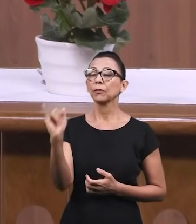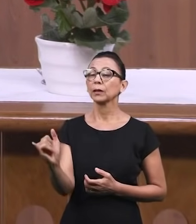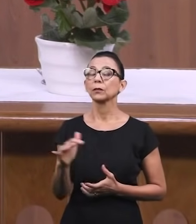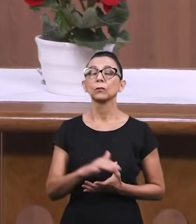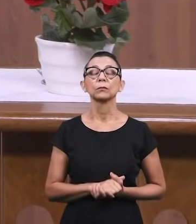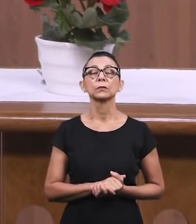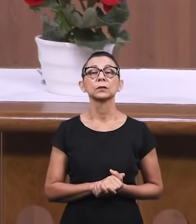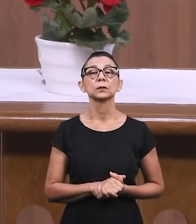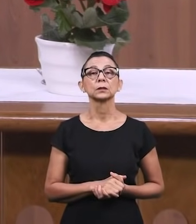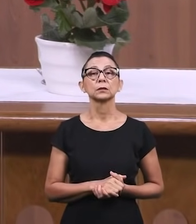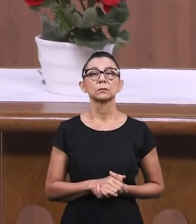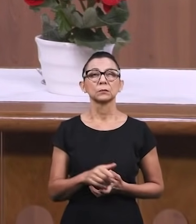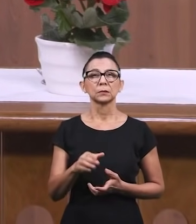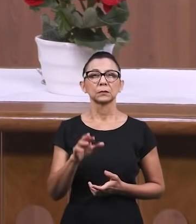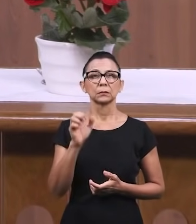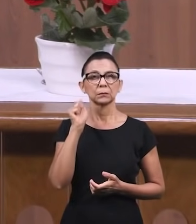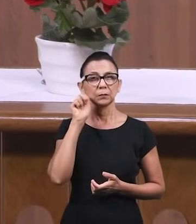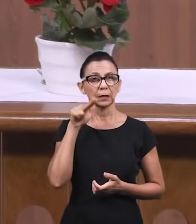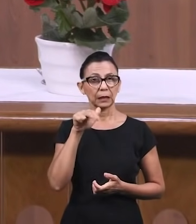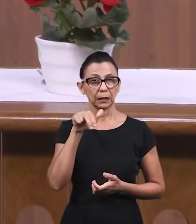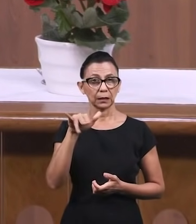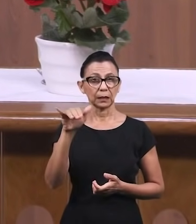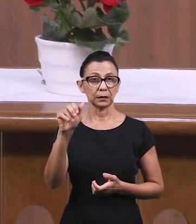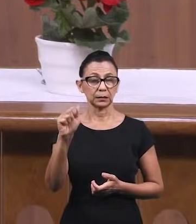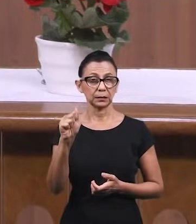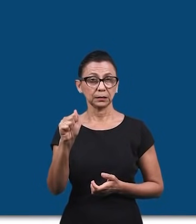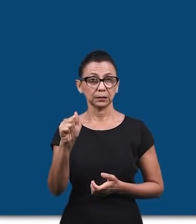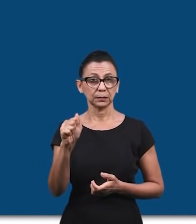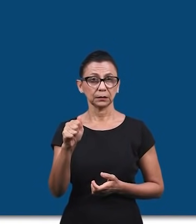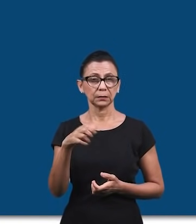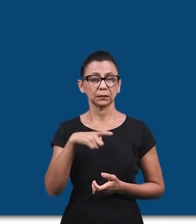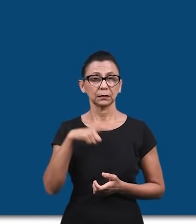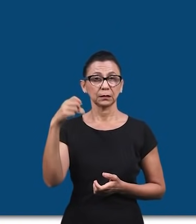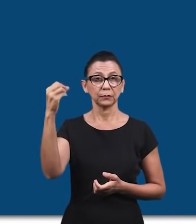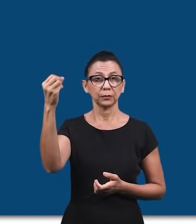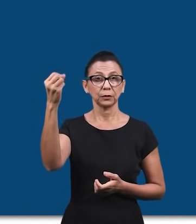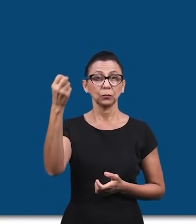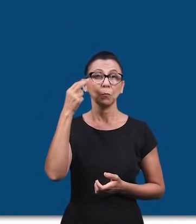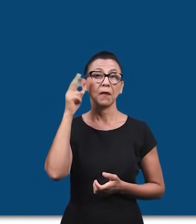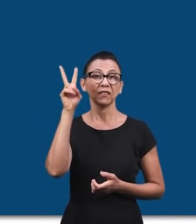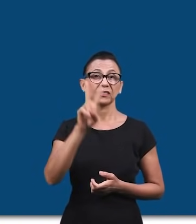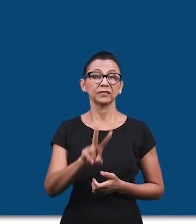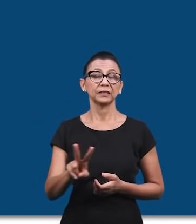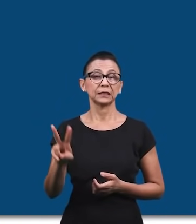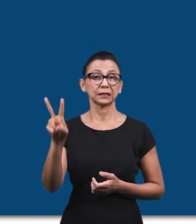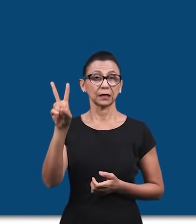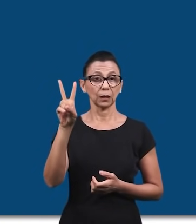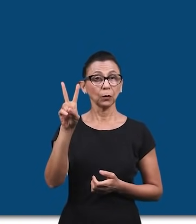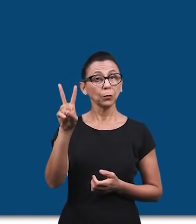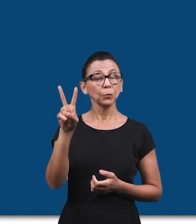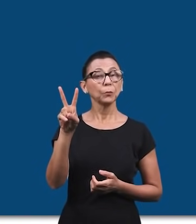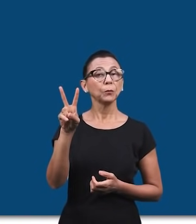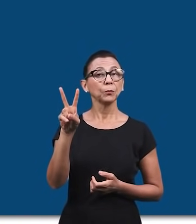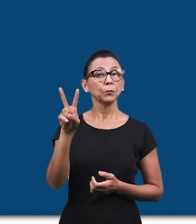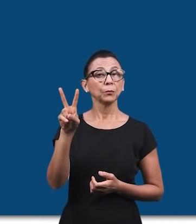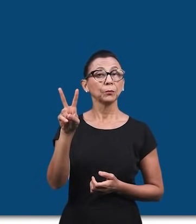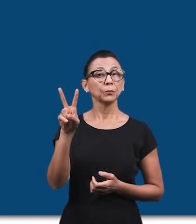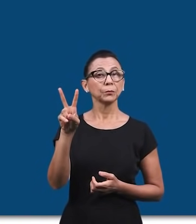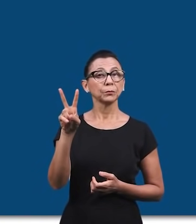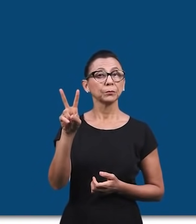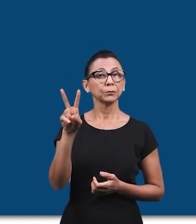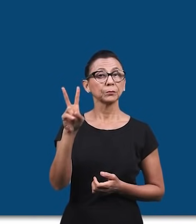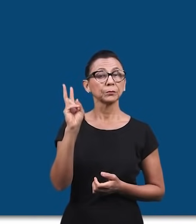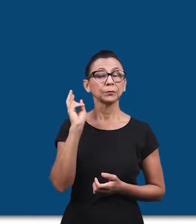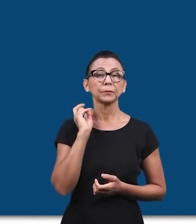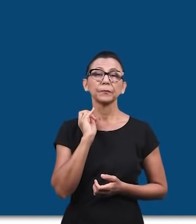visão. Então, o Senhor, em uma visão, se revelou a Ananias, o seu servo,